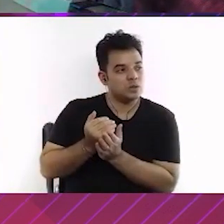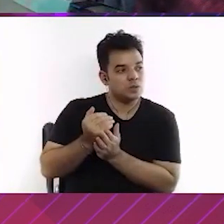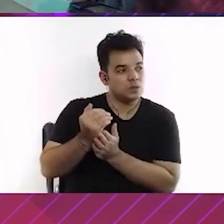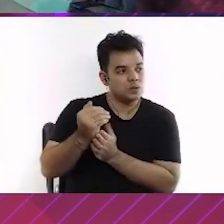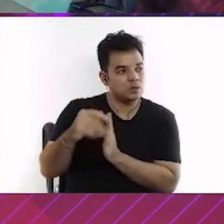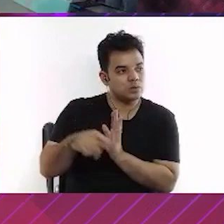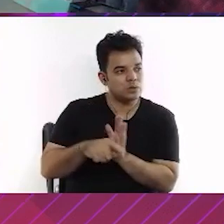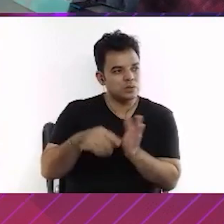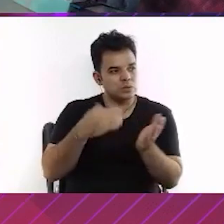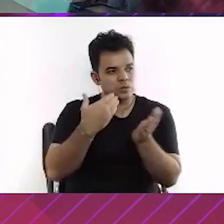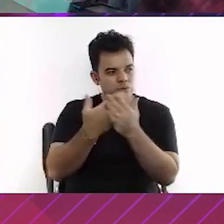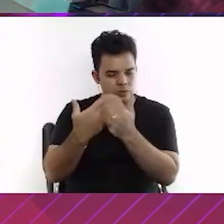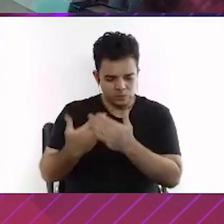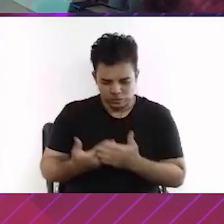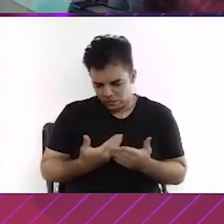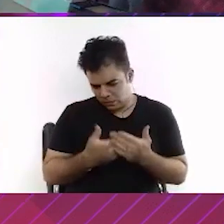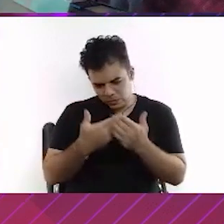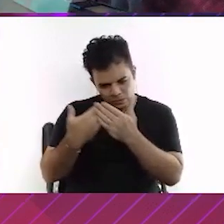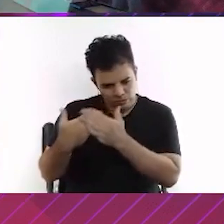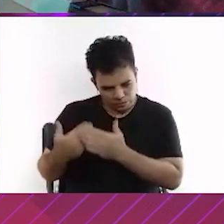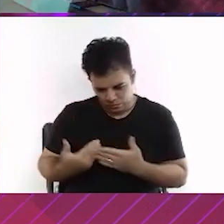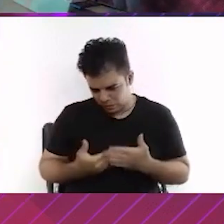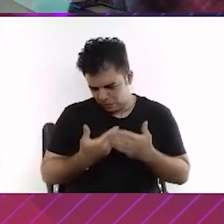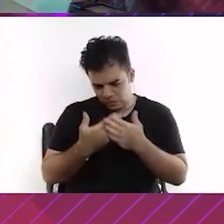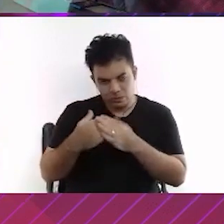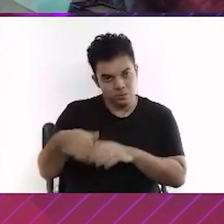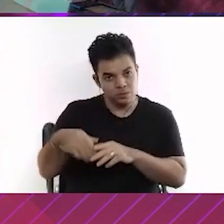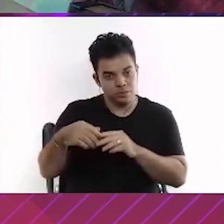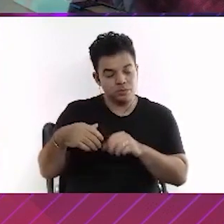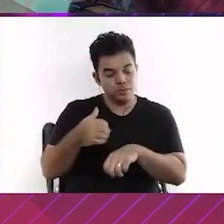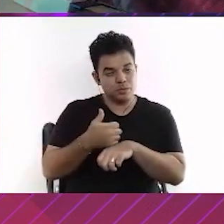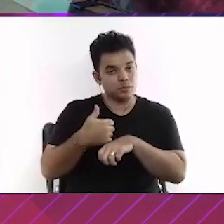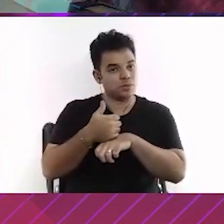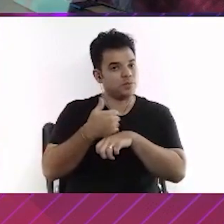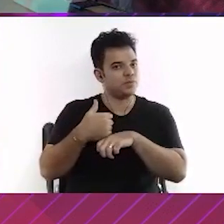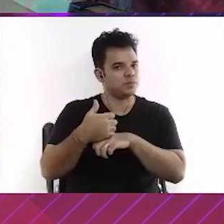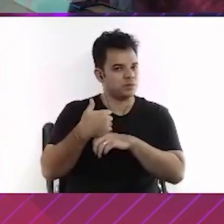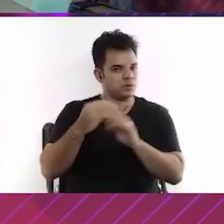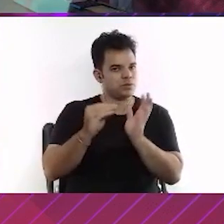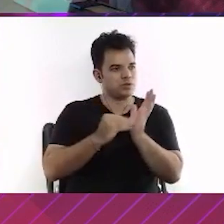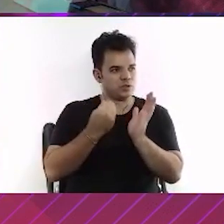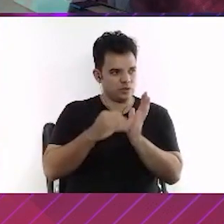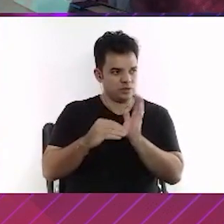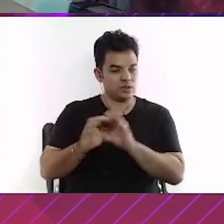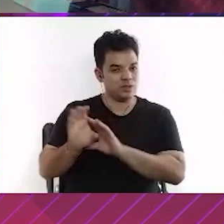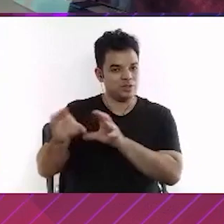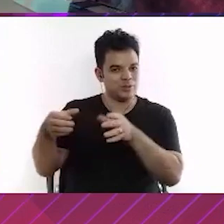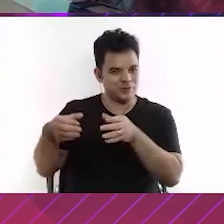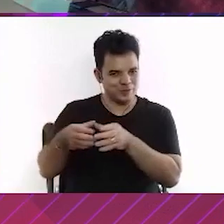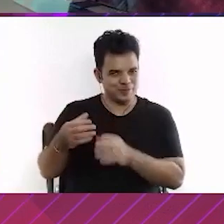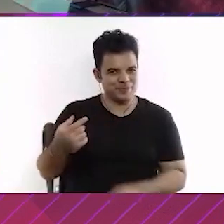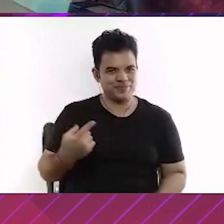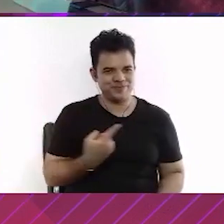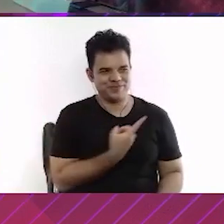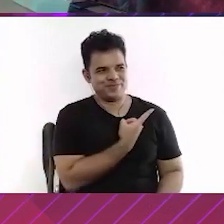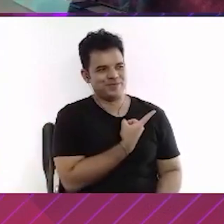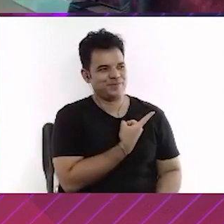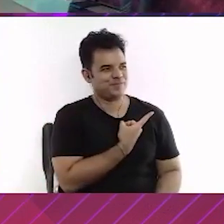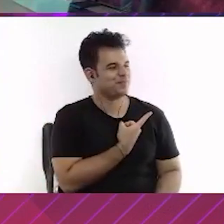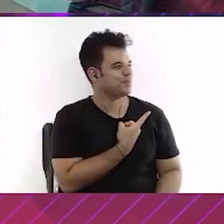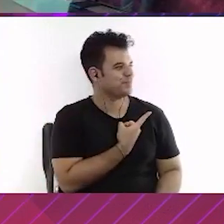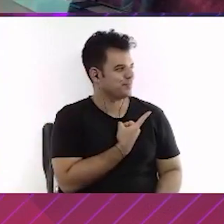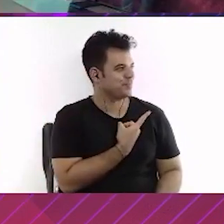estudo de caso do mestrado, né, um mestrado profissional em design. Então, esse daqui foi o grupo que foi responsável